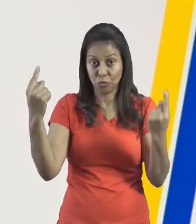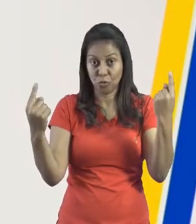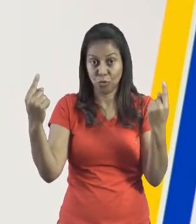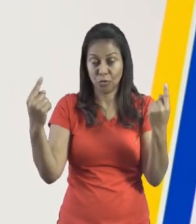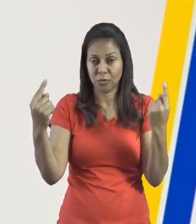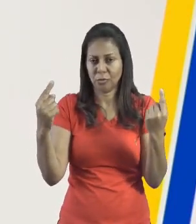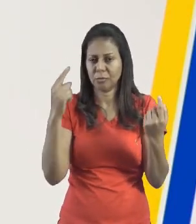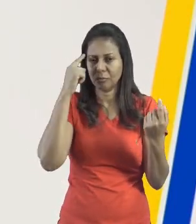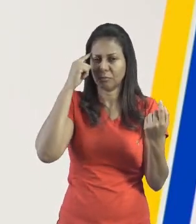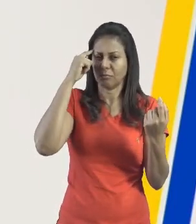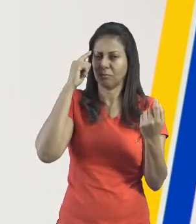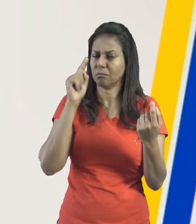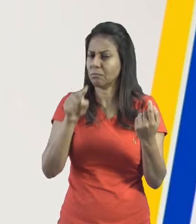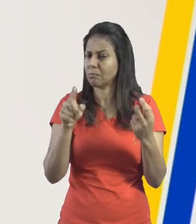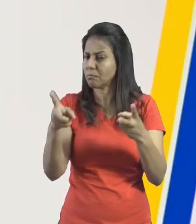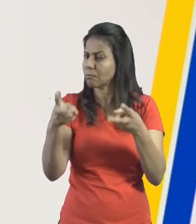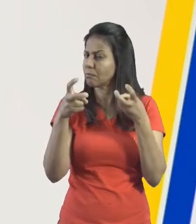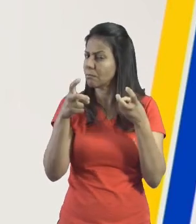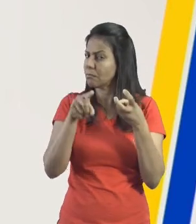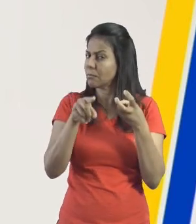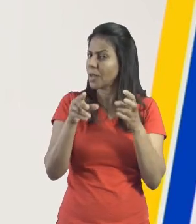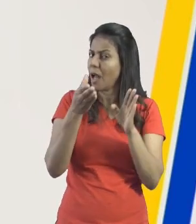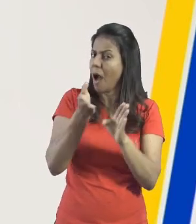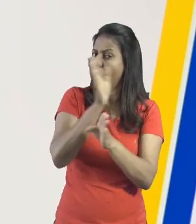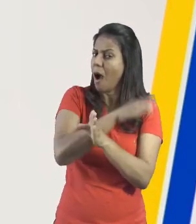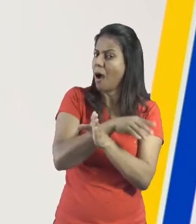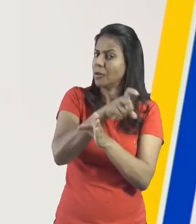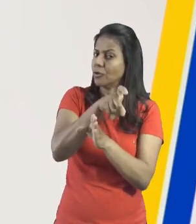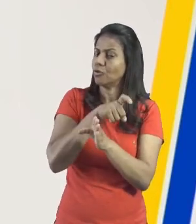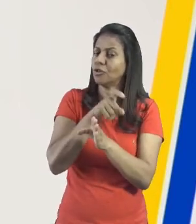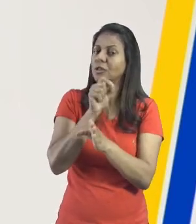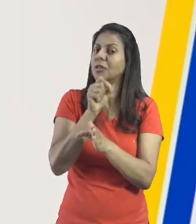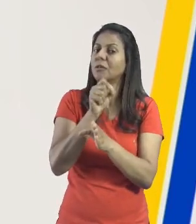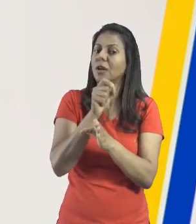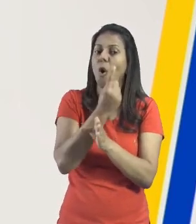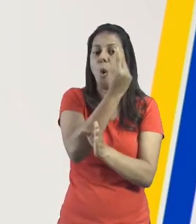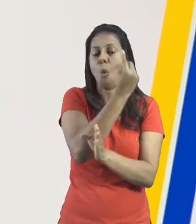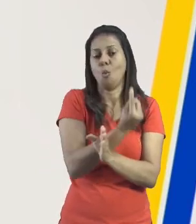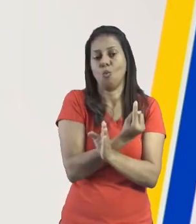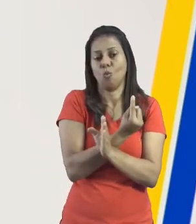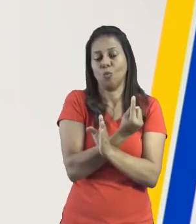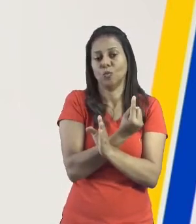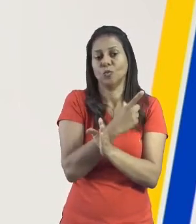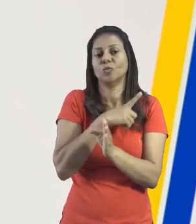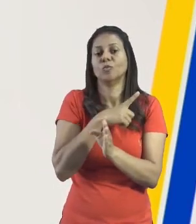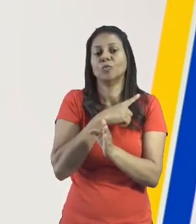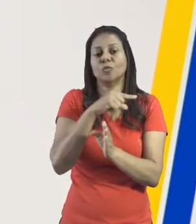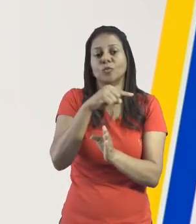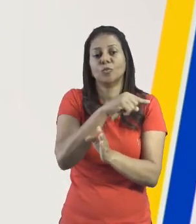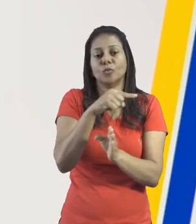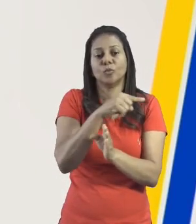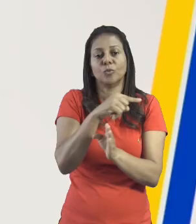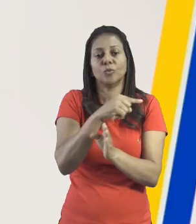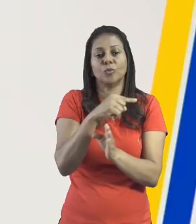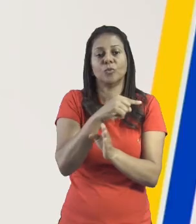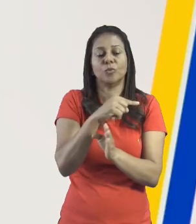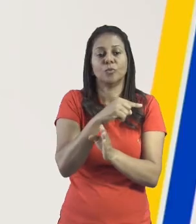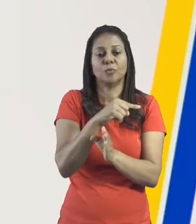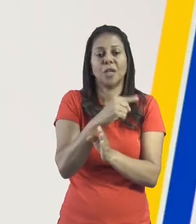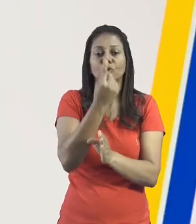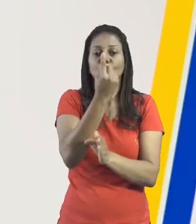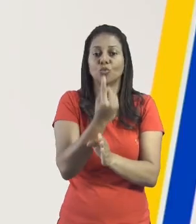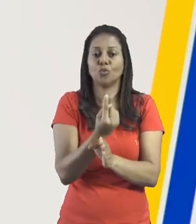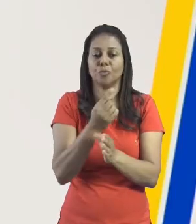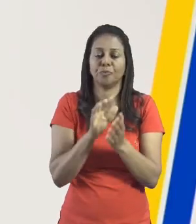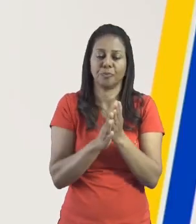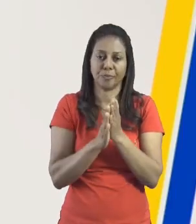pensar bem, ali antes do x, subtende que tenha 1. E por ser negativo, subtende que seja